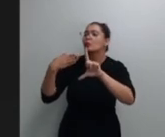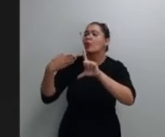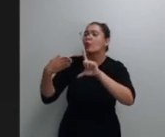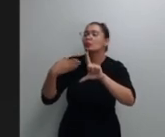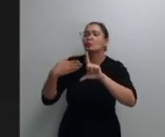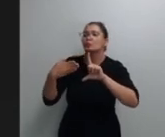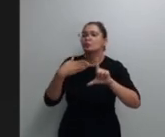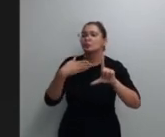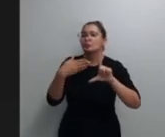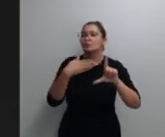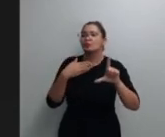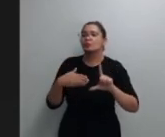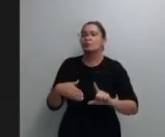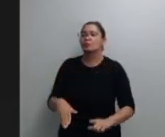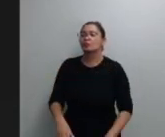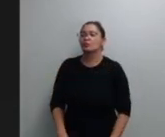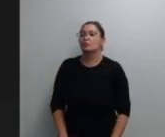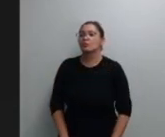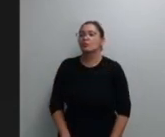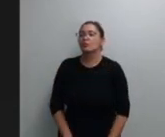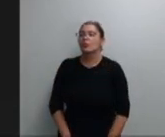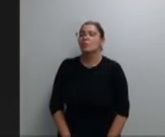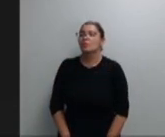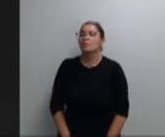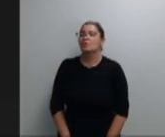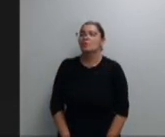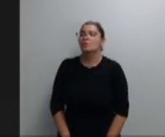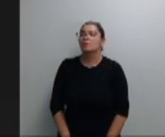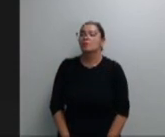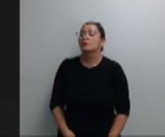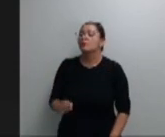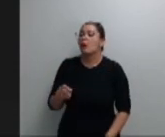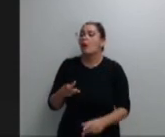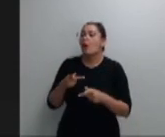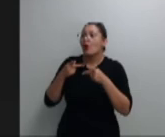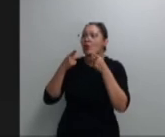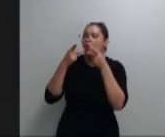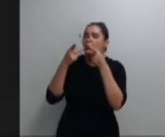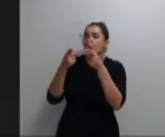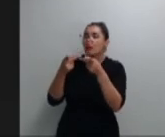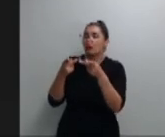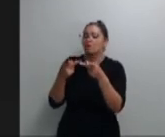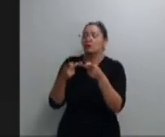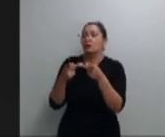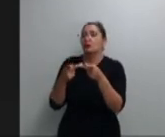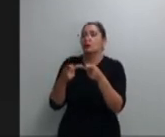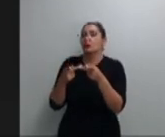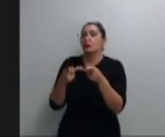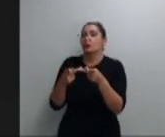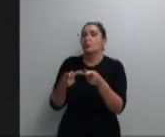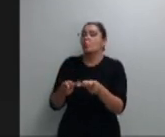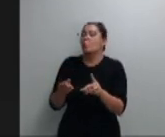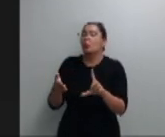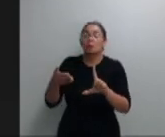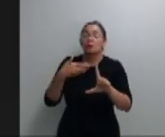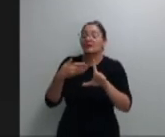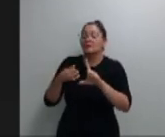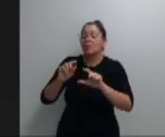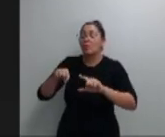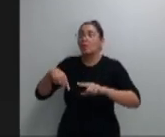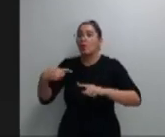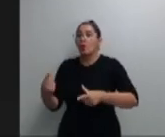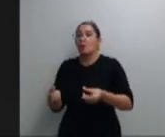então no virtual e a minha intenção era fazer um destaque para ele sair do virtual e ir para telepresencial eu